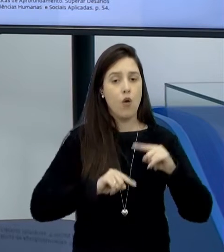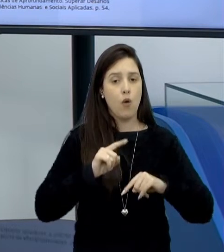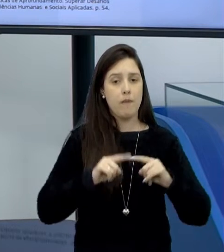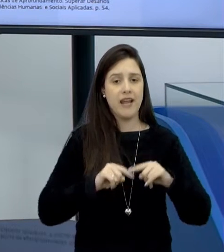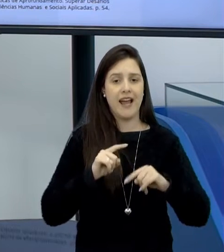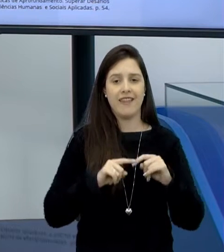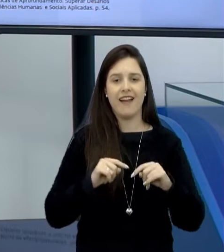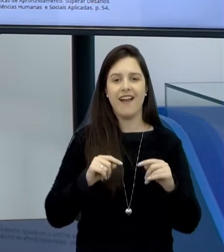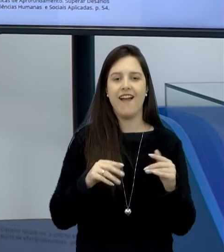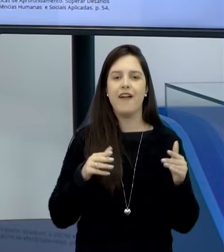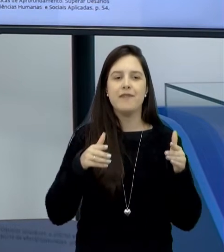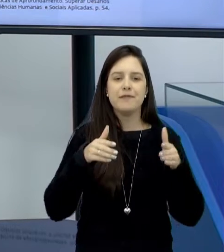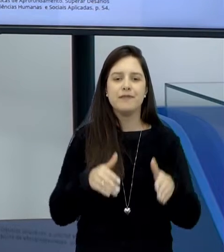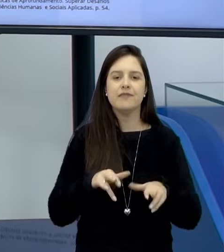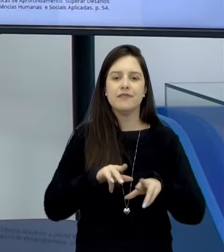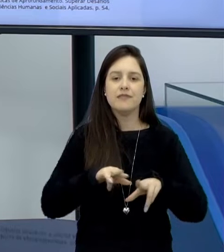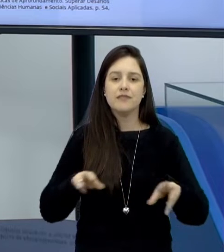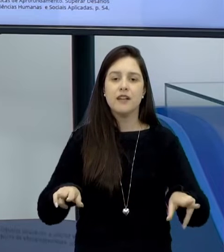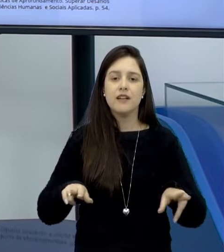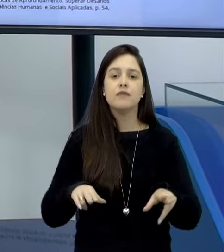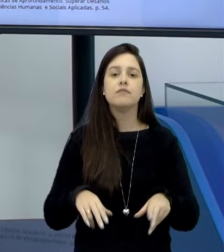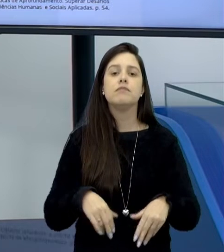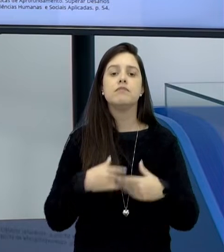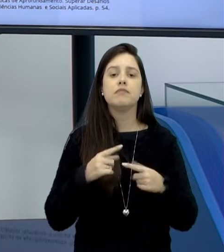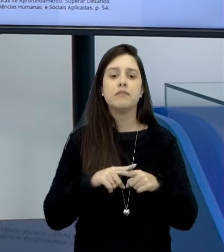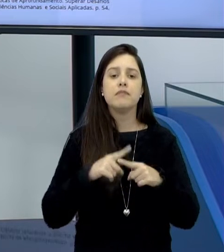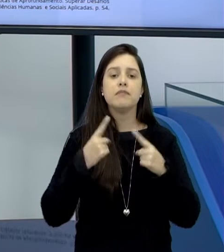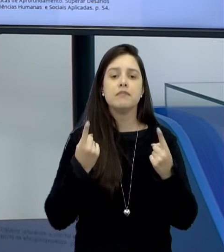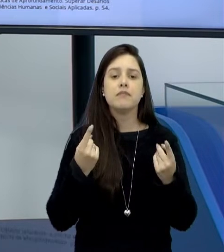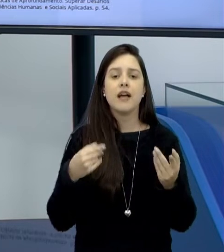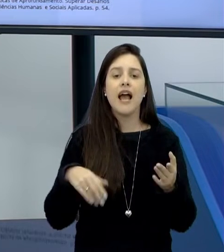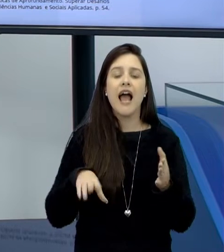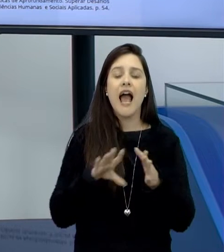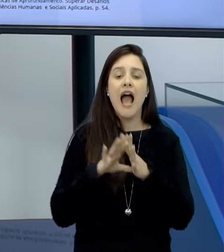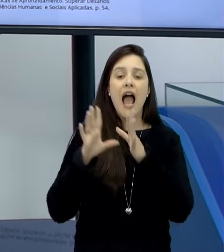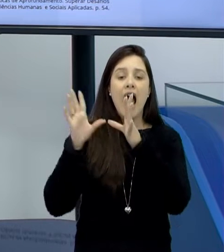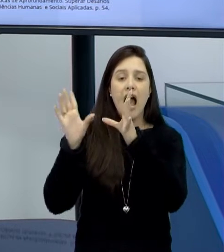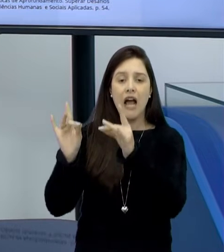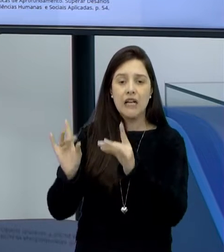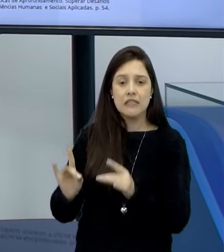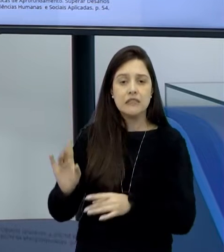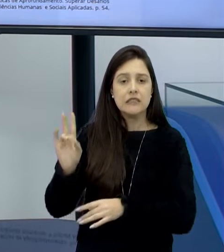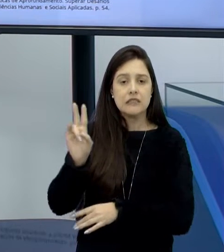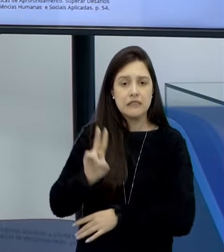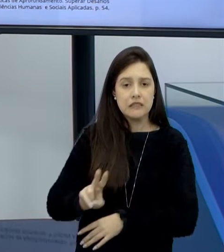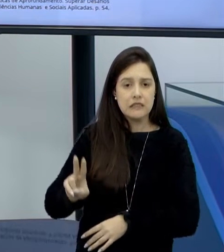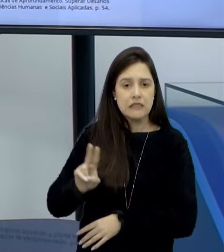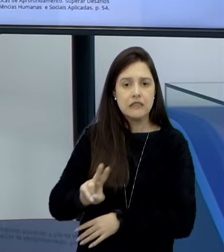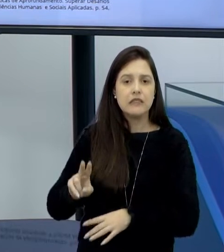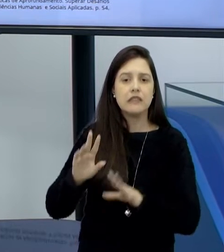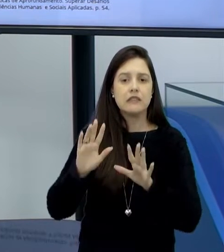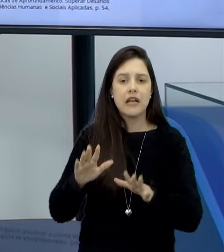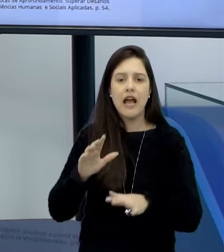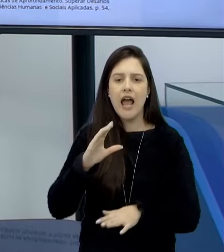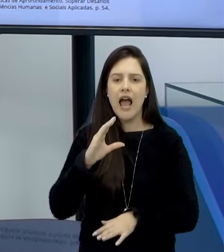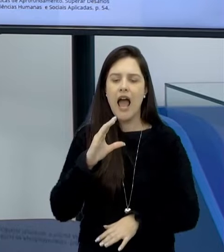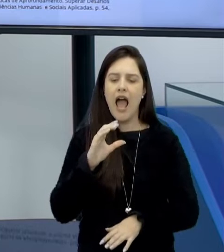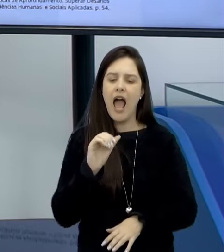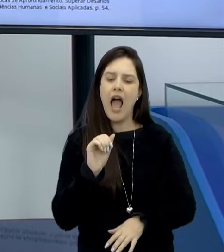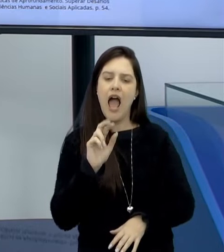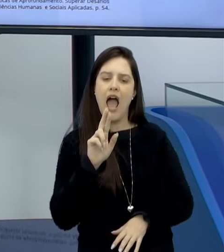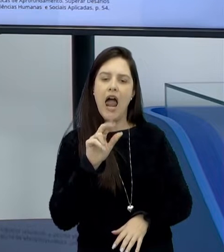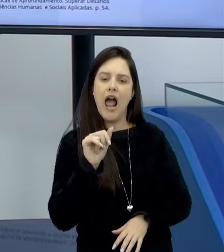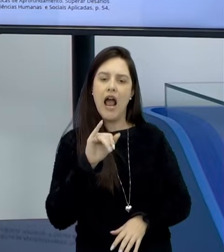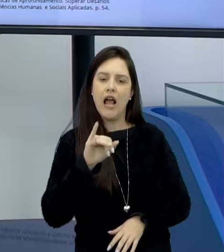é feita ali na etnia Carajá, mas a técnica que é utilizada pela etnia Carajá para fazer essa boneca. Então, assim,